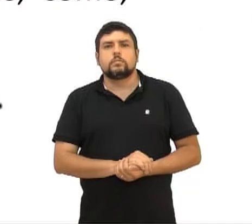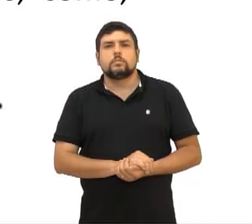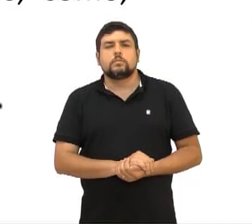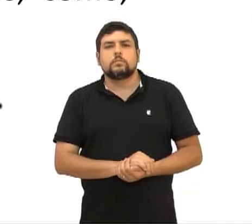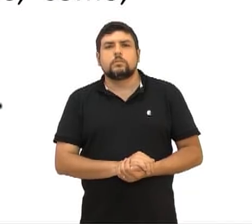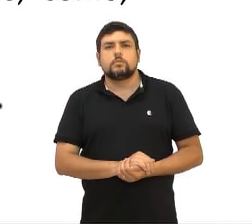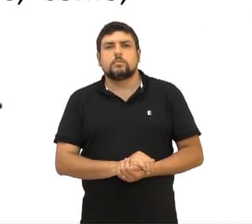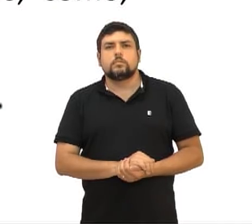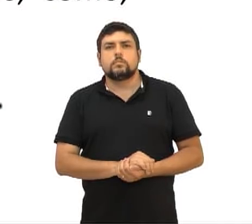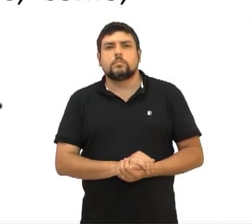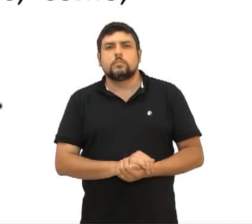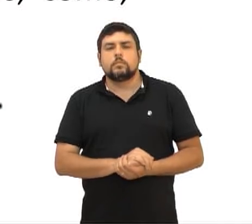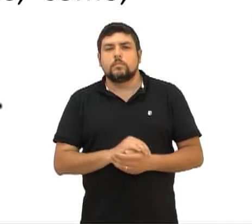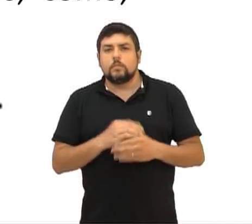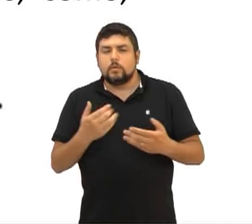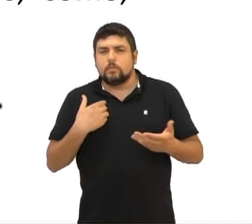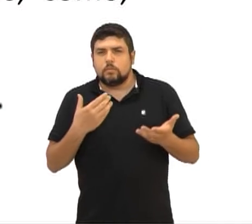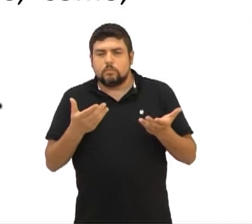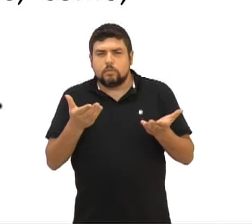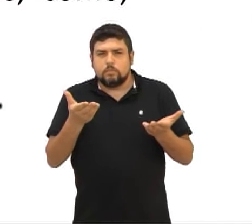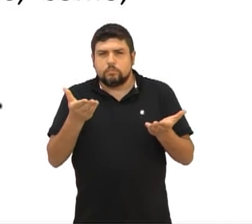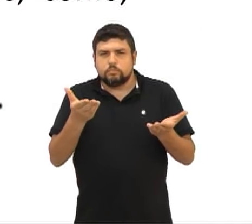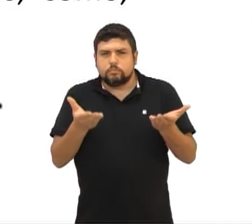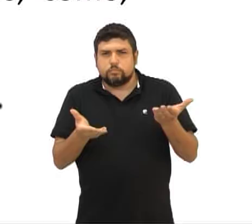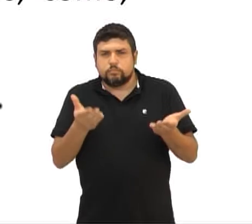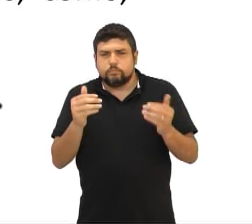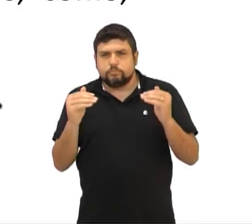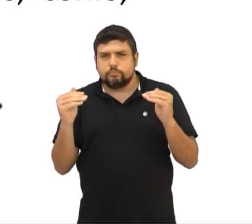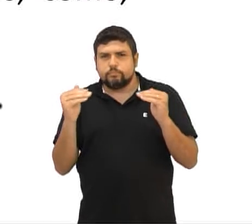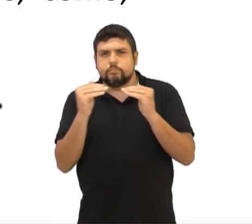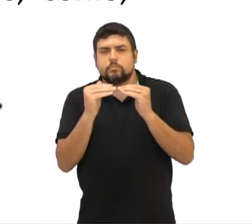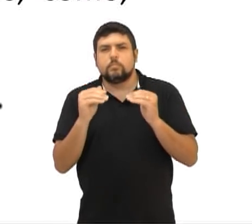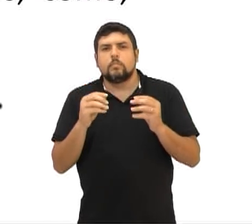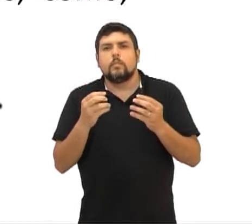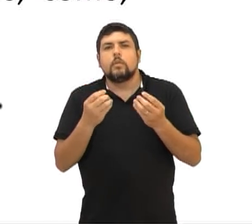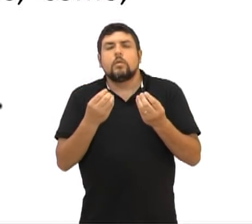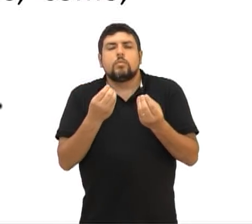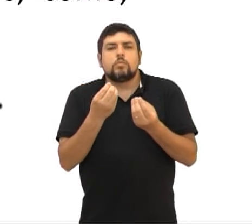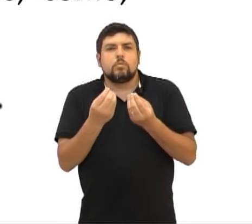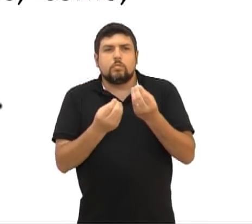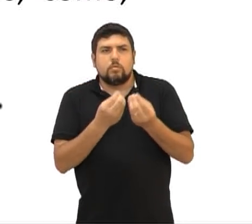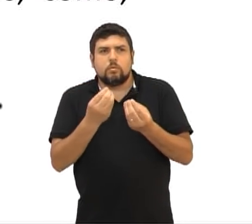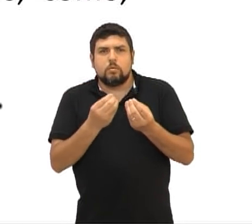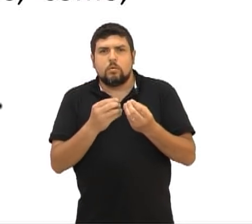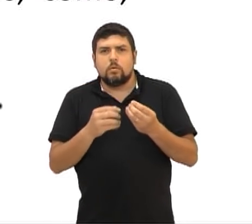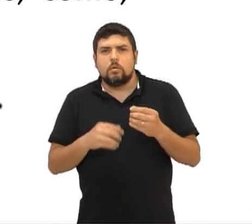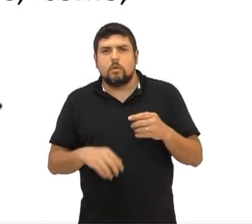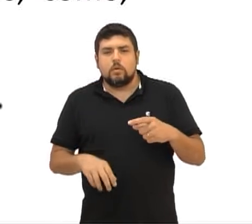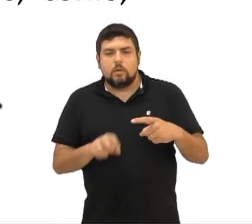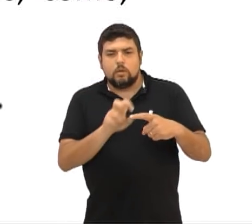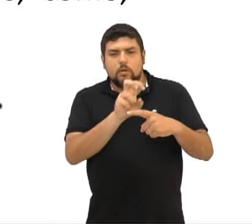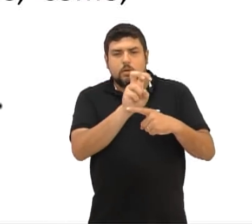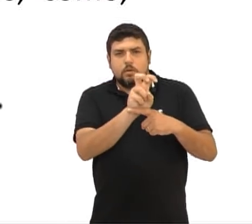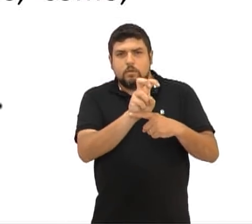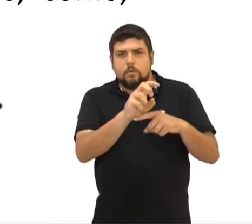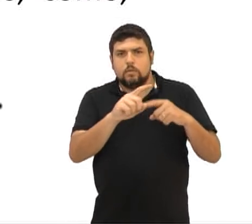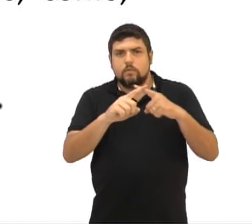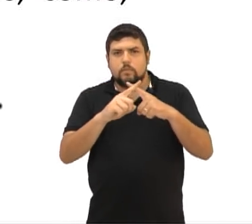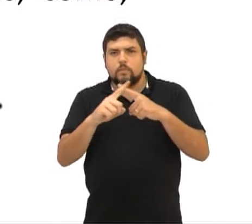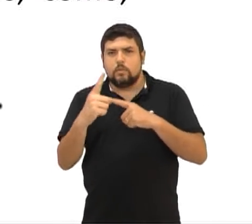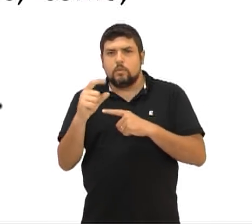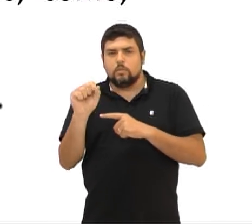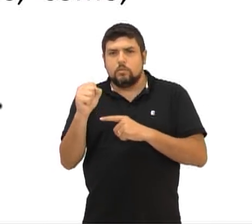Propriedade fundamental das proporções, note que como 5 vezes 18